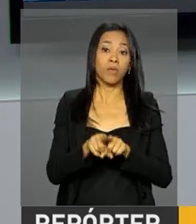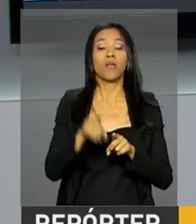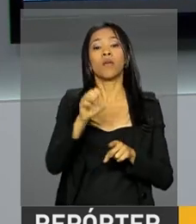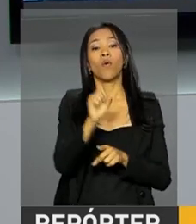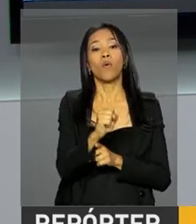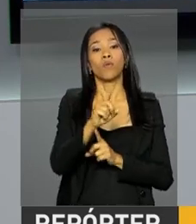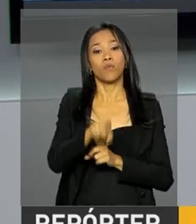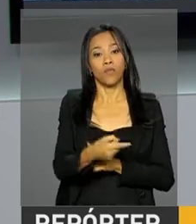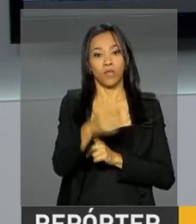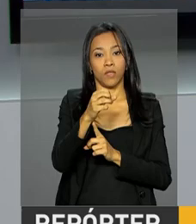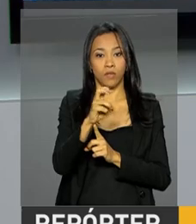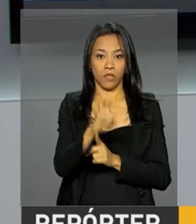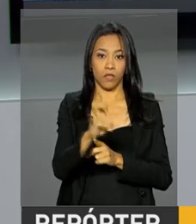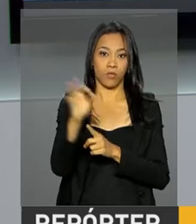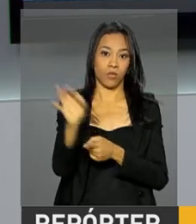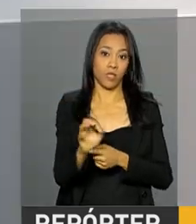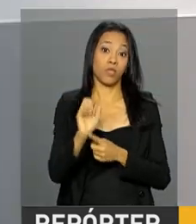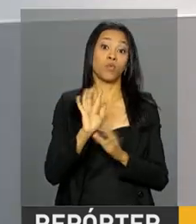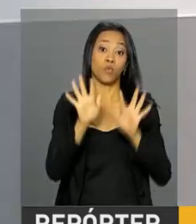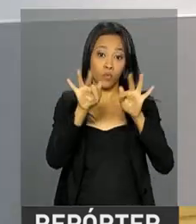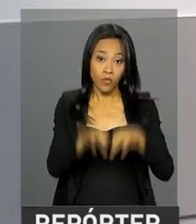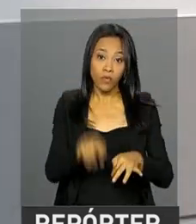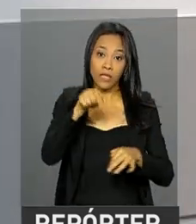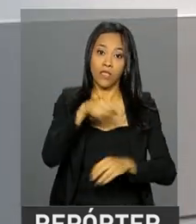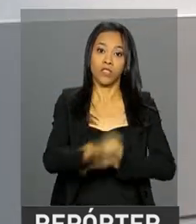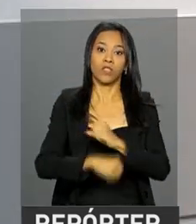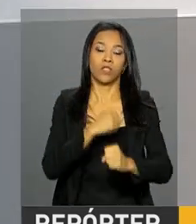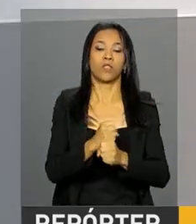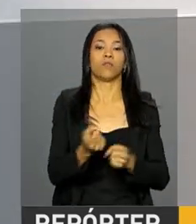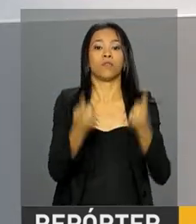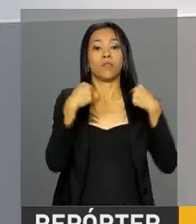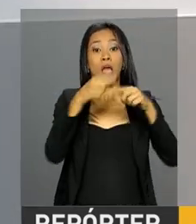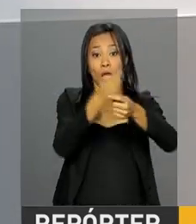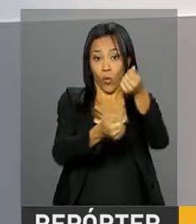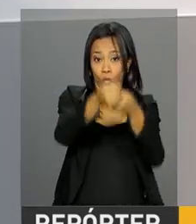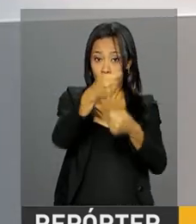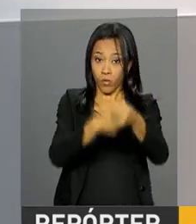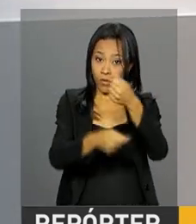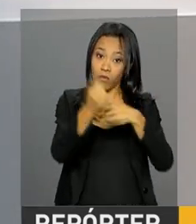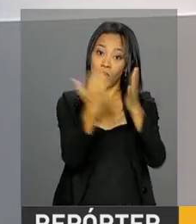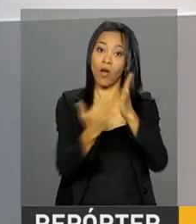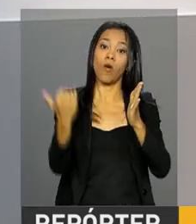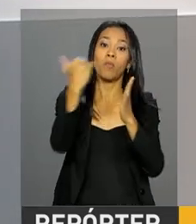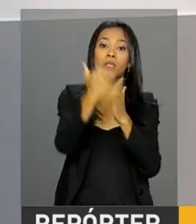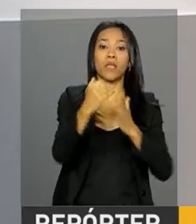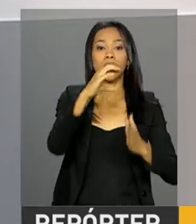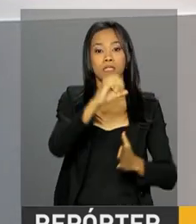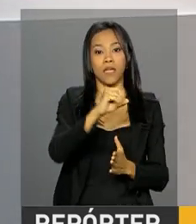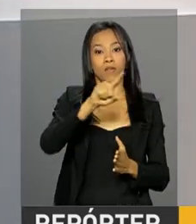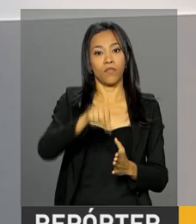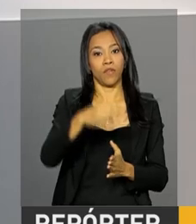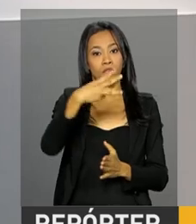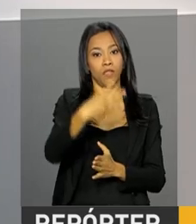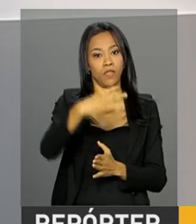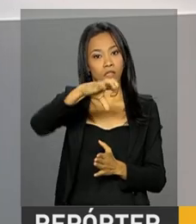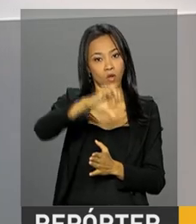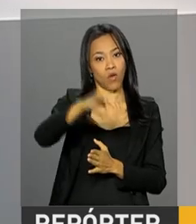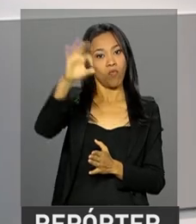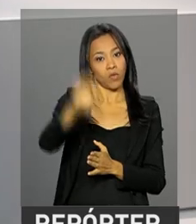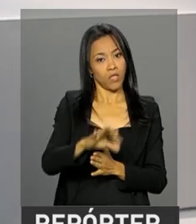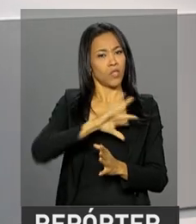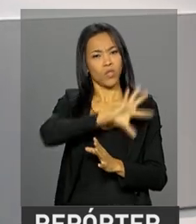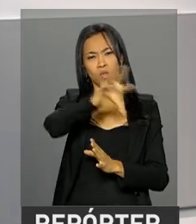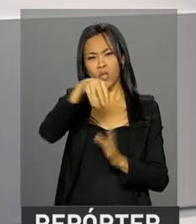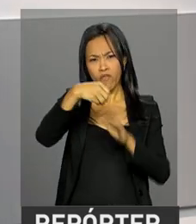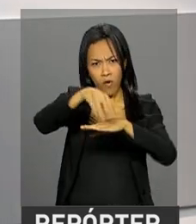8,5 no final deste ano já a economia deve crescer 0,39 por. os dados estão no boletim